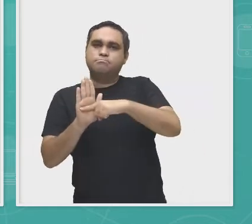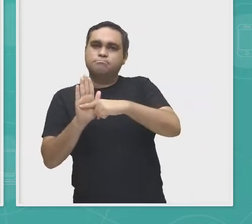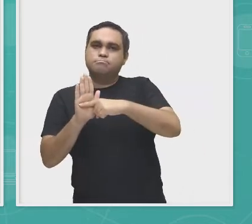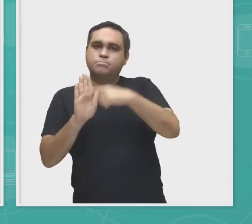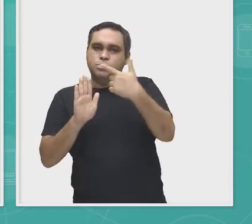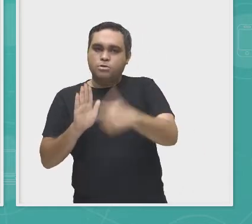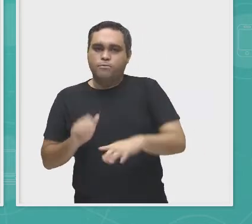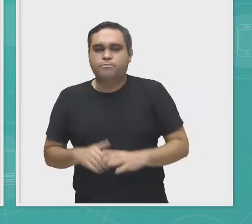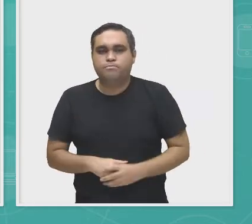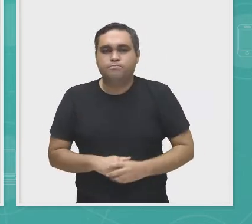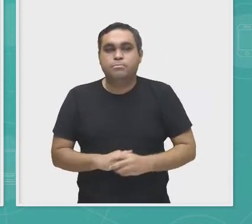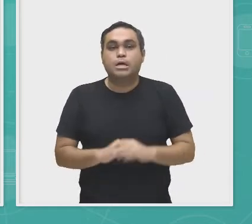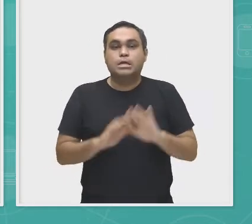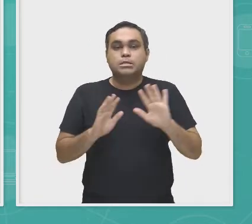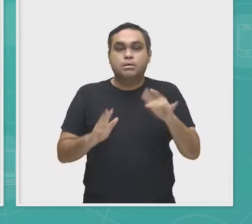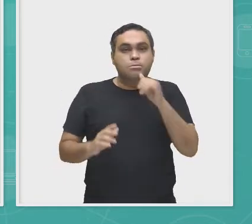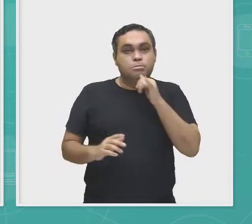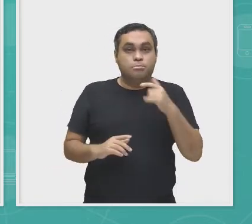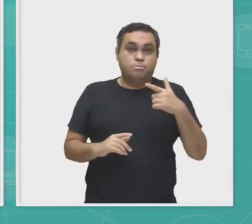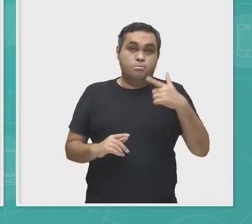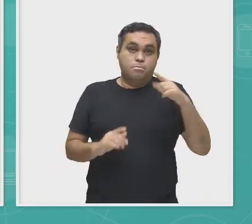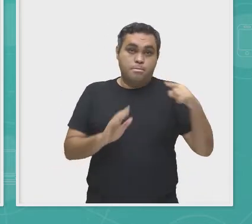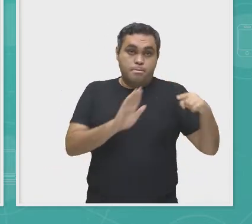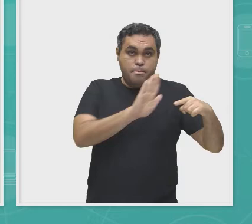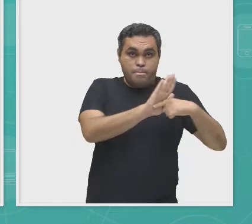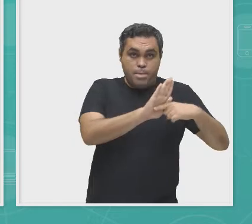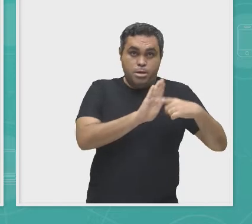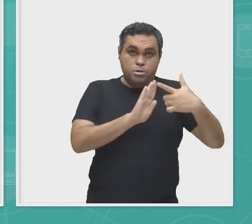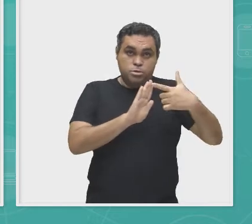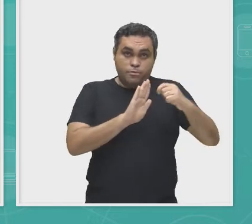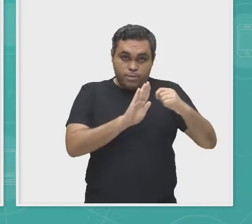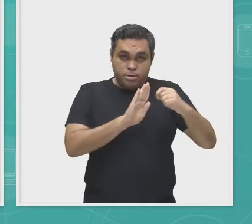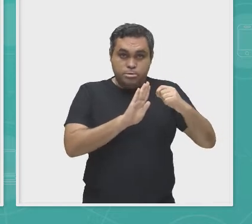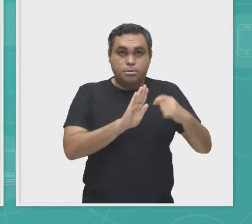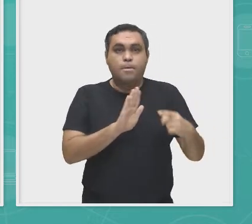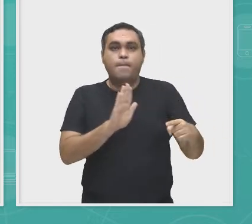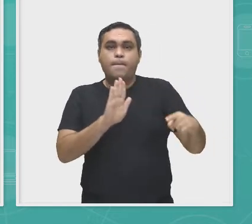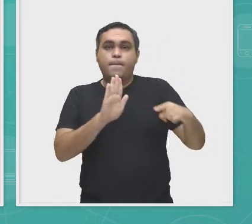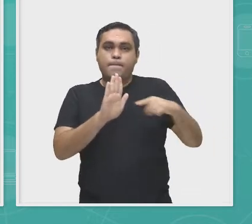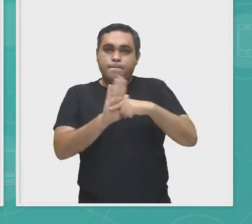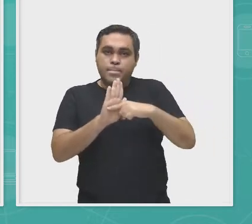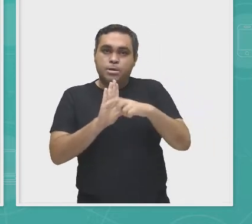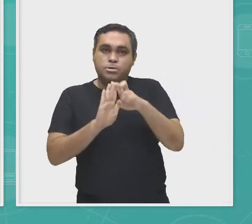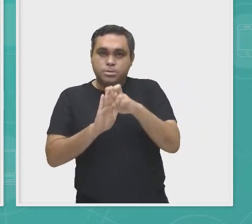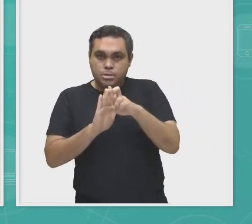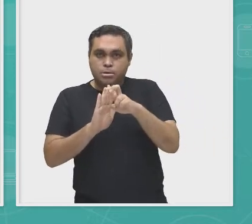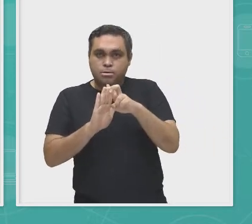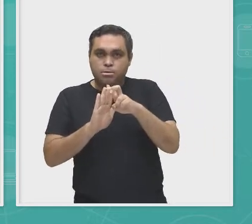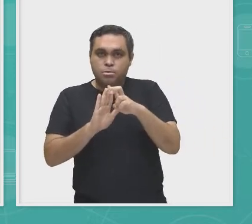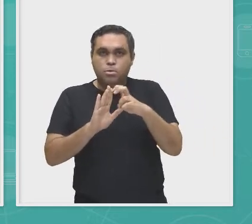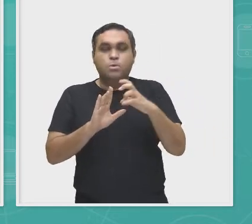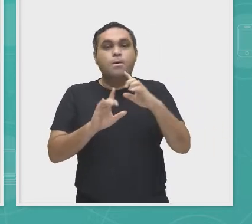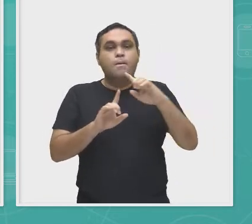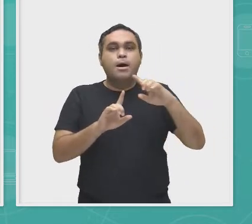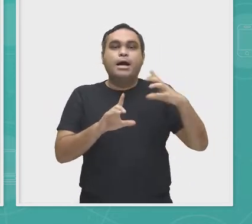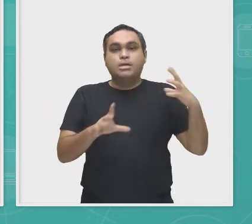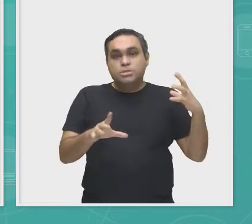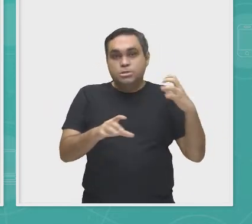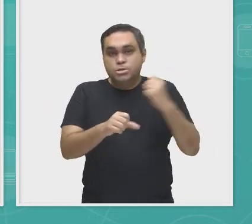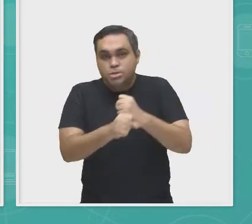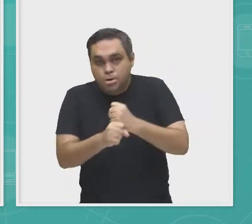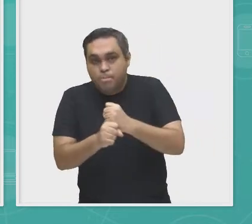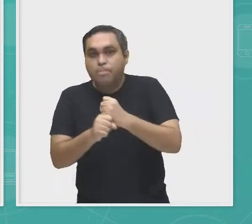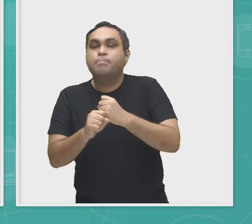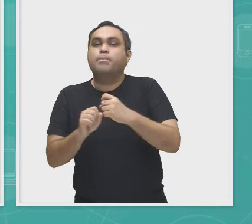tenho menos 20, menos 5, igual a menos 25. Na letra